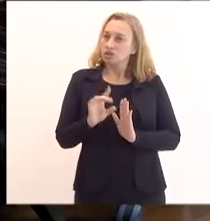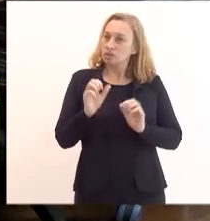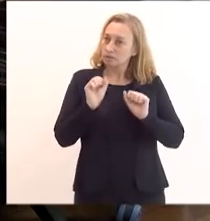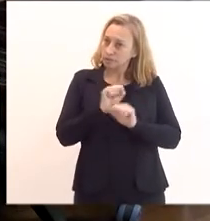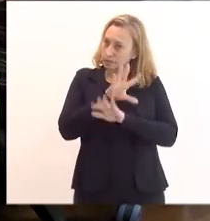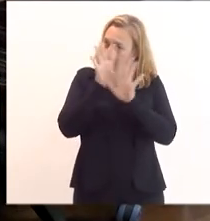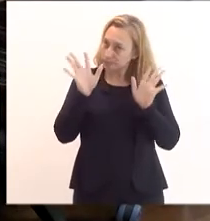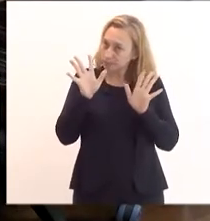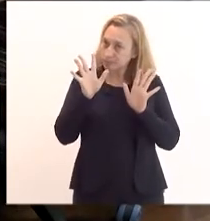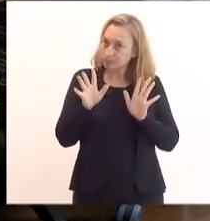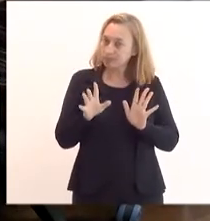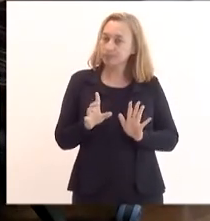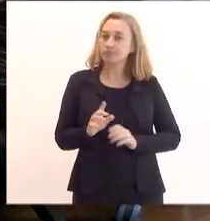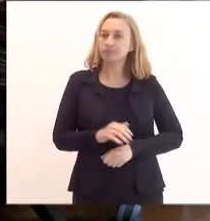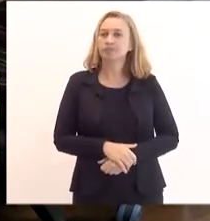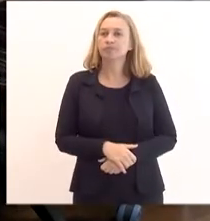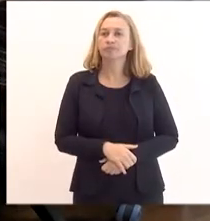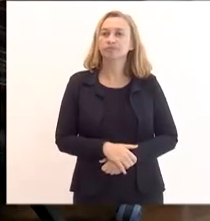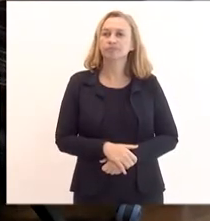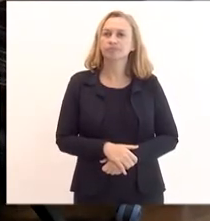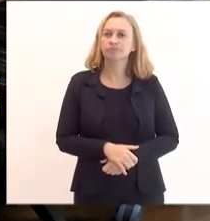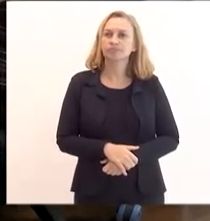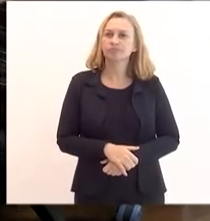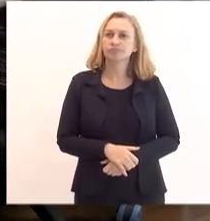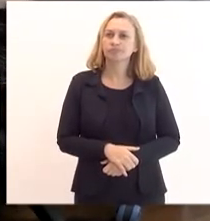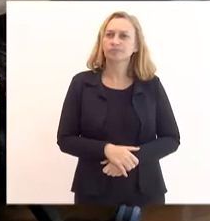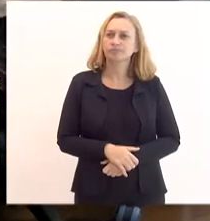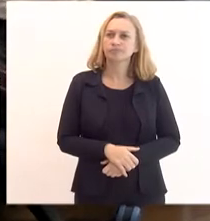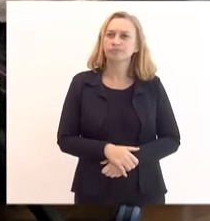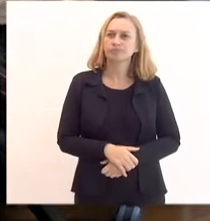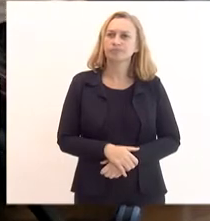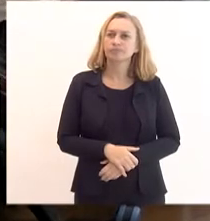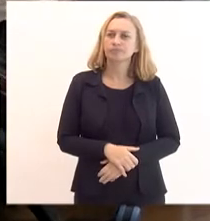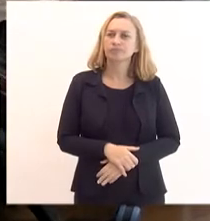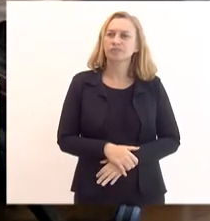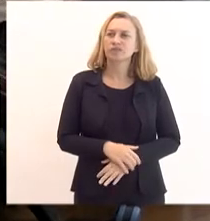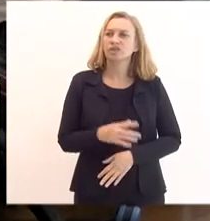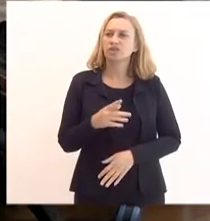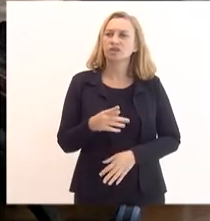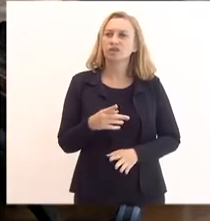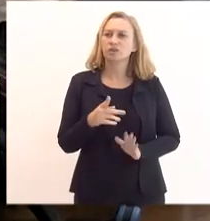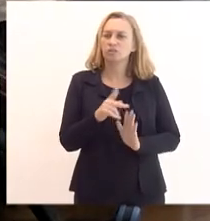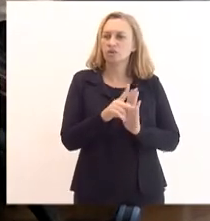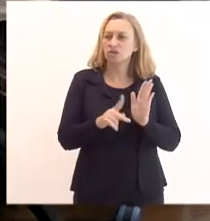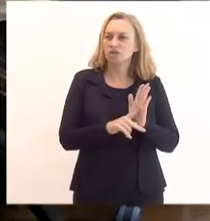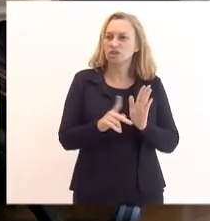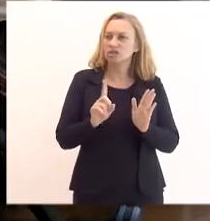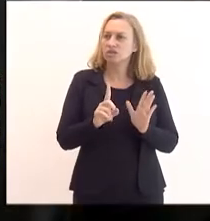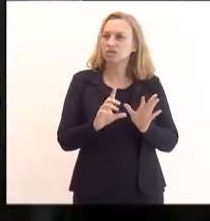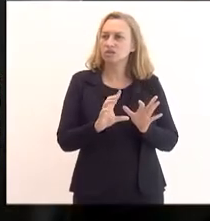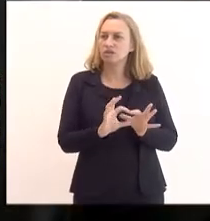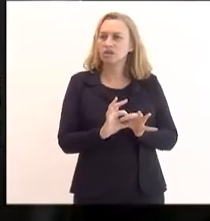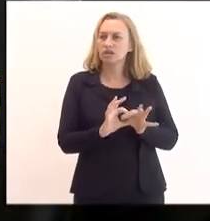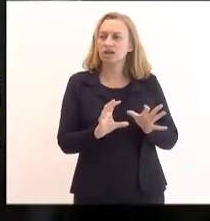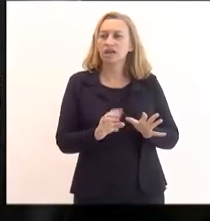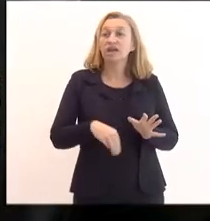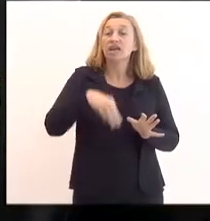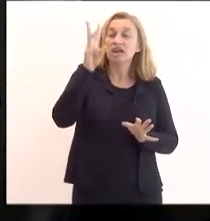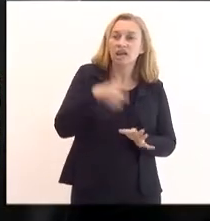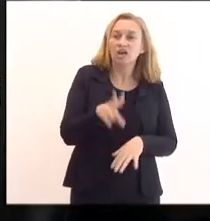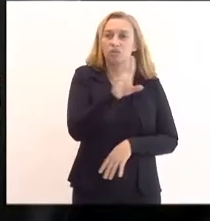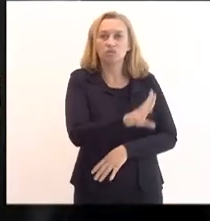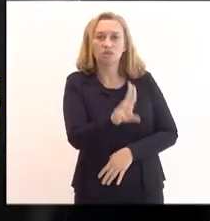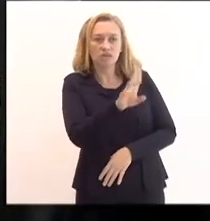claro, o projeto ele não visa dizer quem tem o direito a usar a arma, como deve usá-la, em que condições